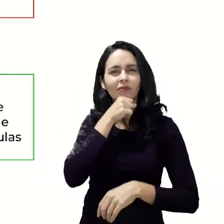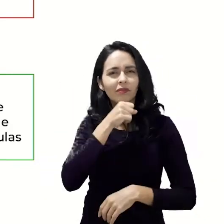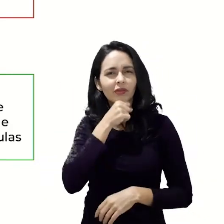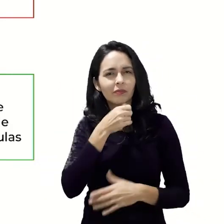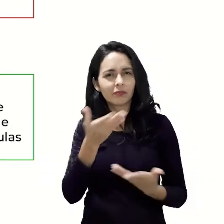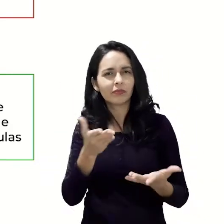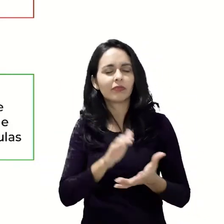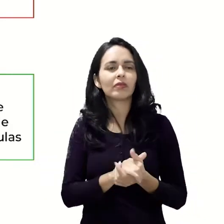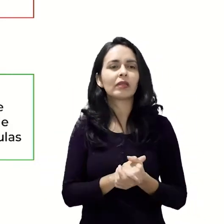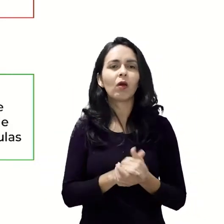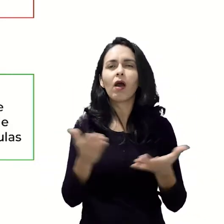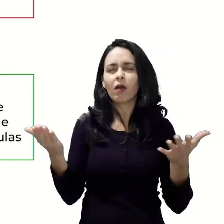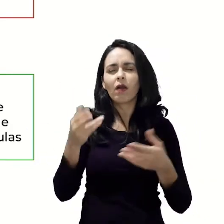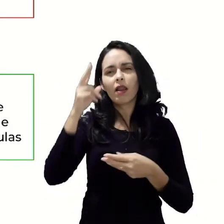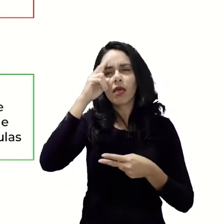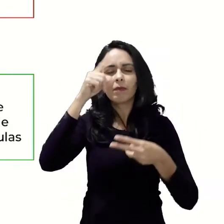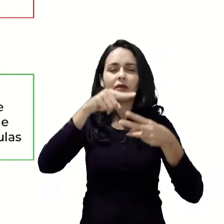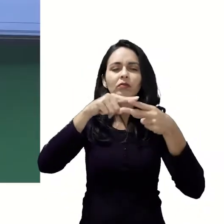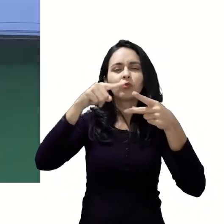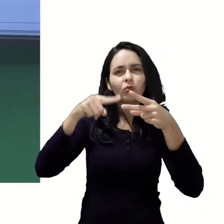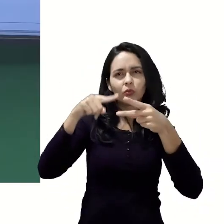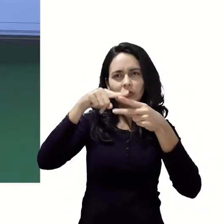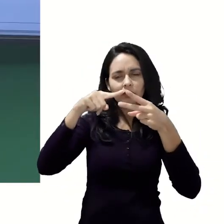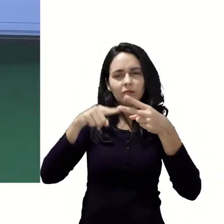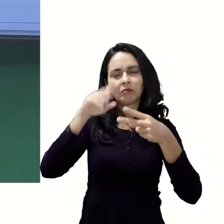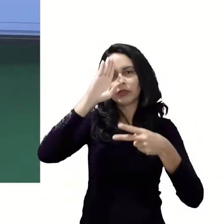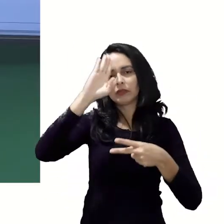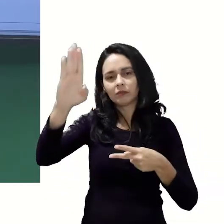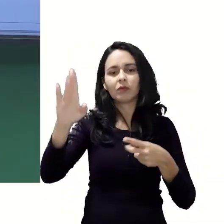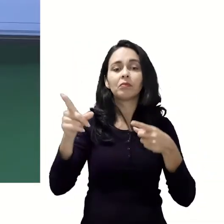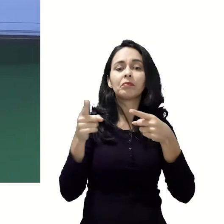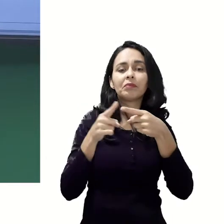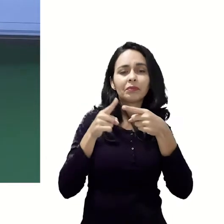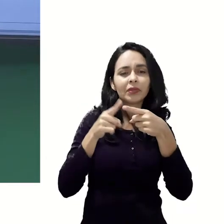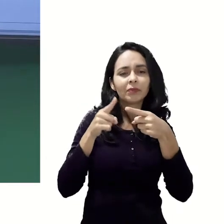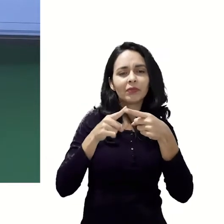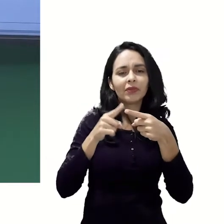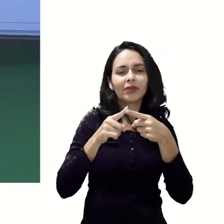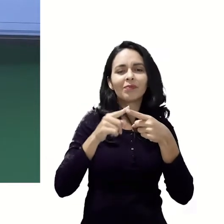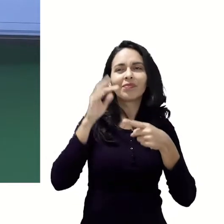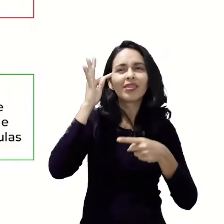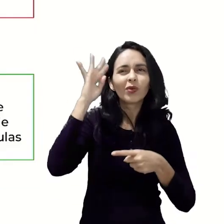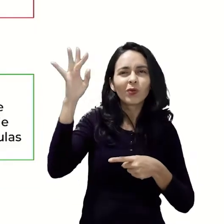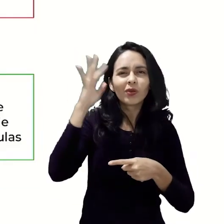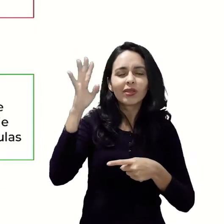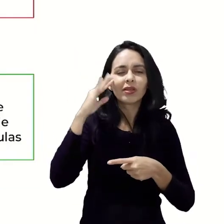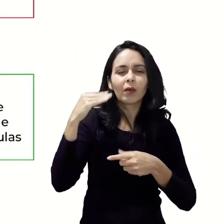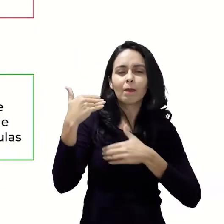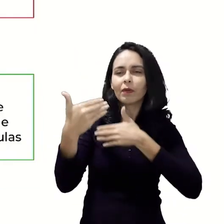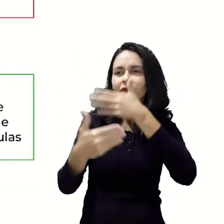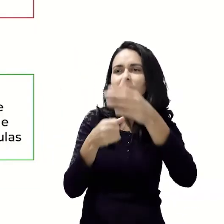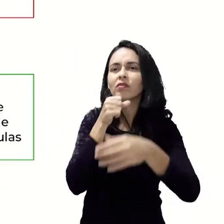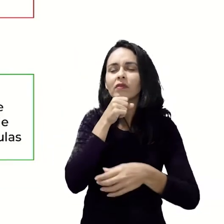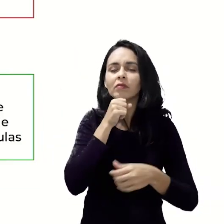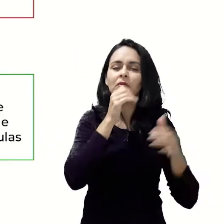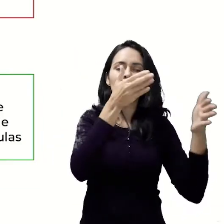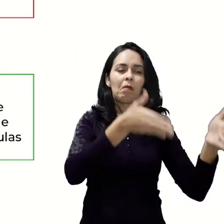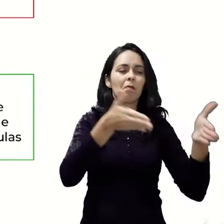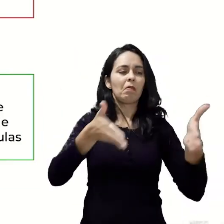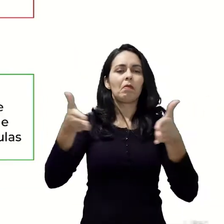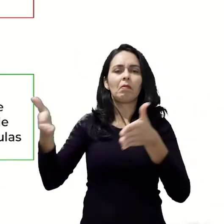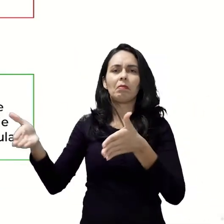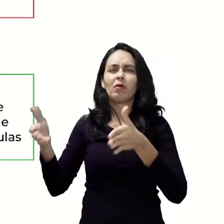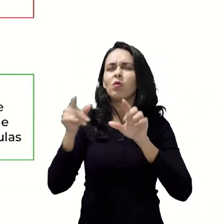em biologia do envelhecimento eu vou eu vou relembrar aqui duas essas duas são as e seria a teoria de